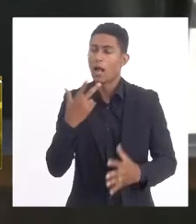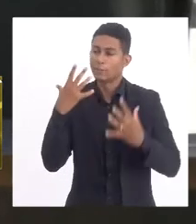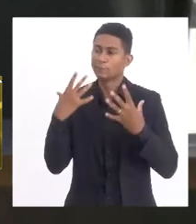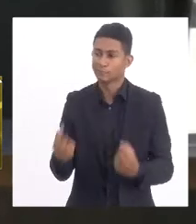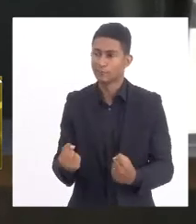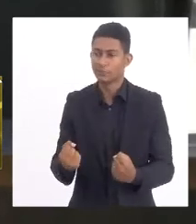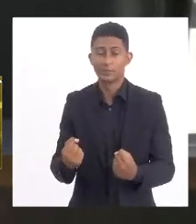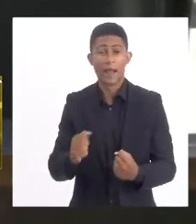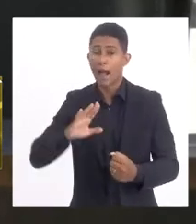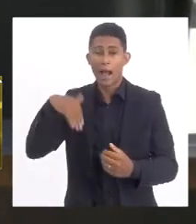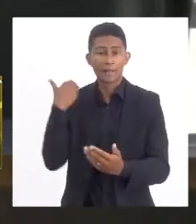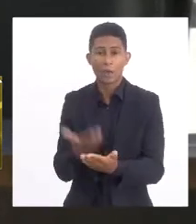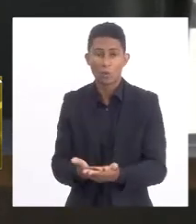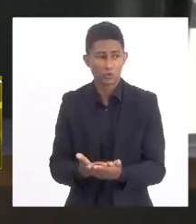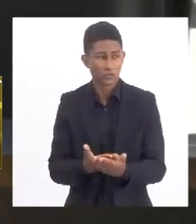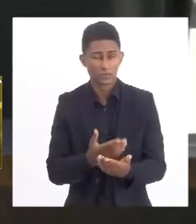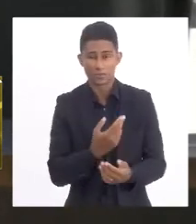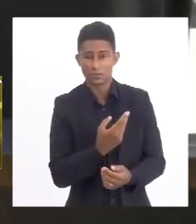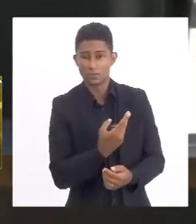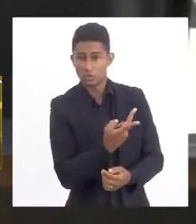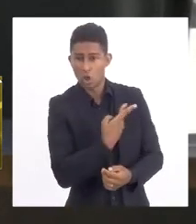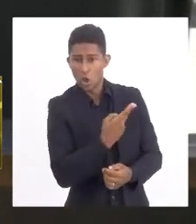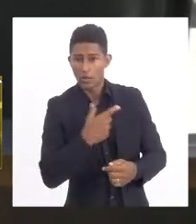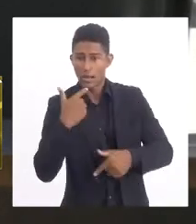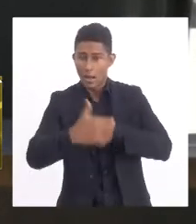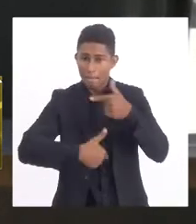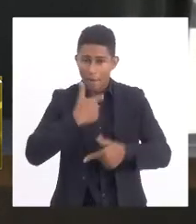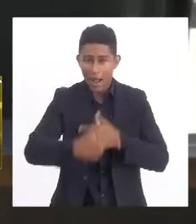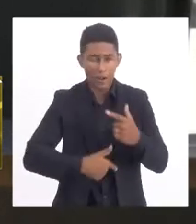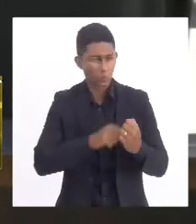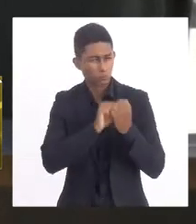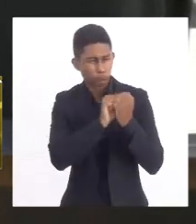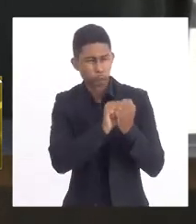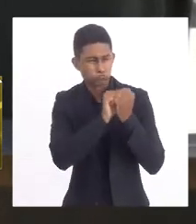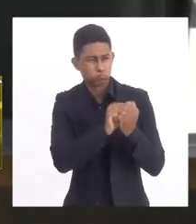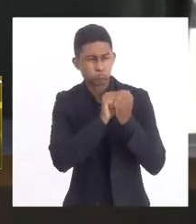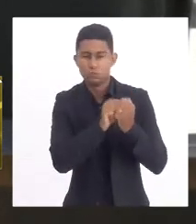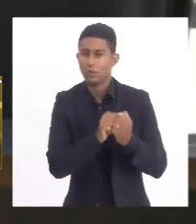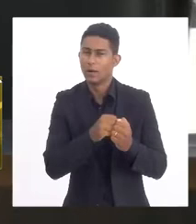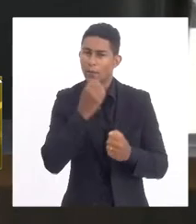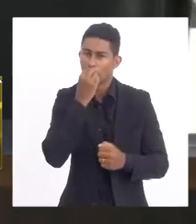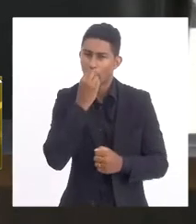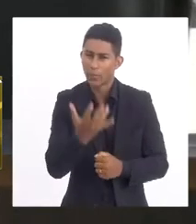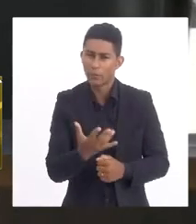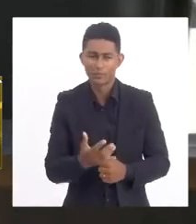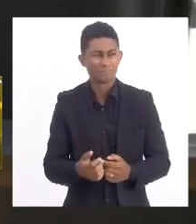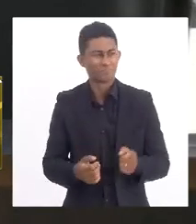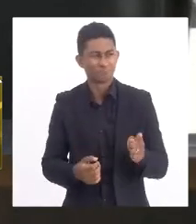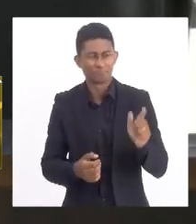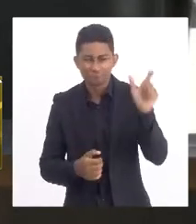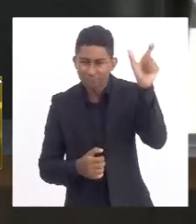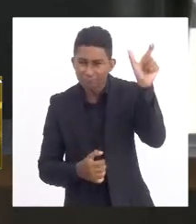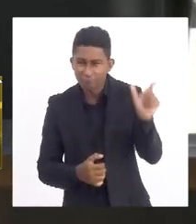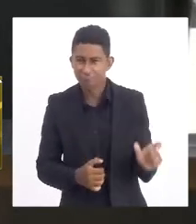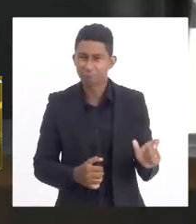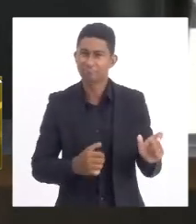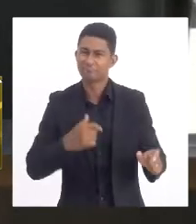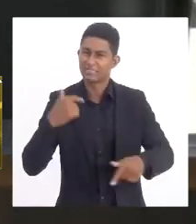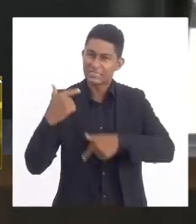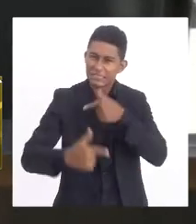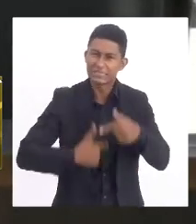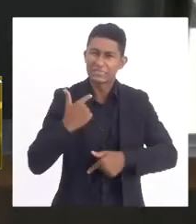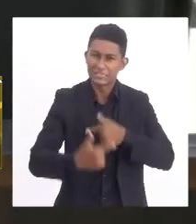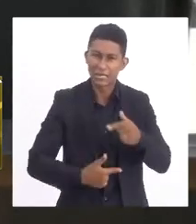trabalhando juntos está dando certo é uma pessoa deputada Ana que trabalha pensando